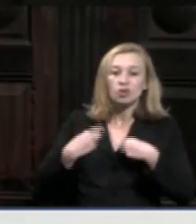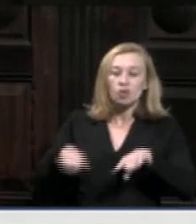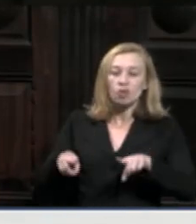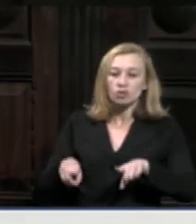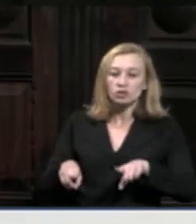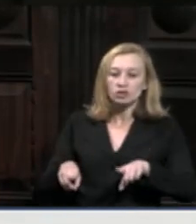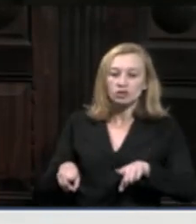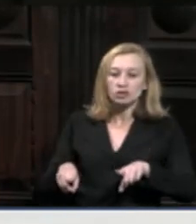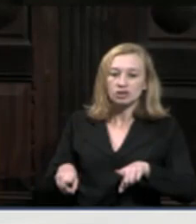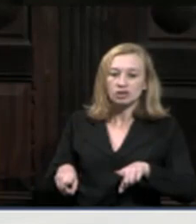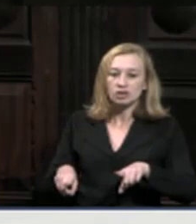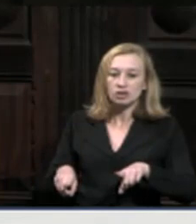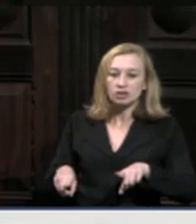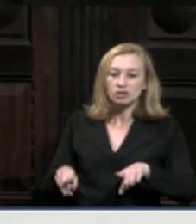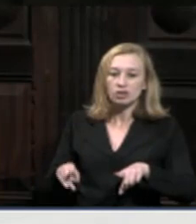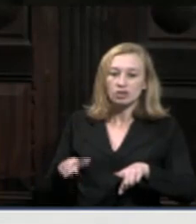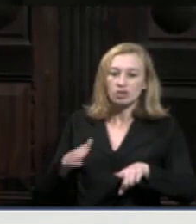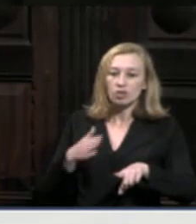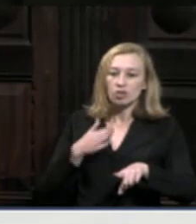minha concordância.